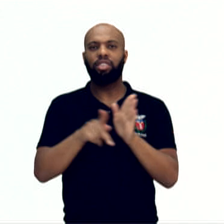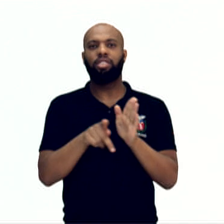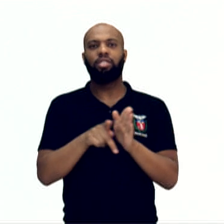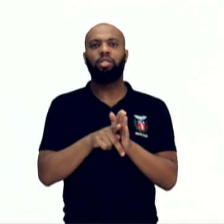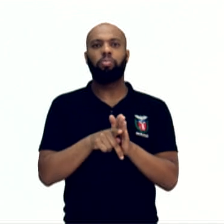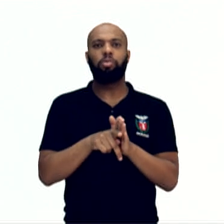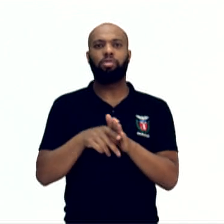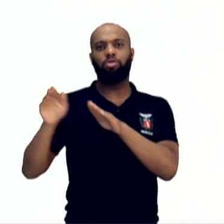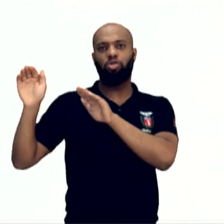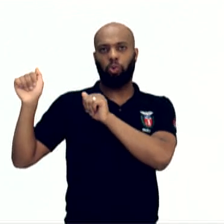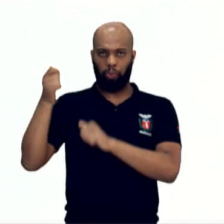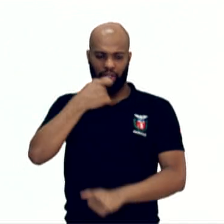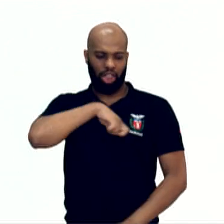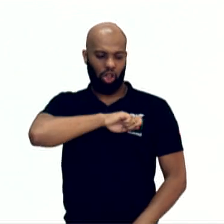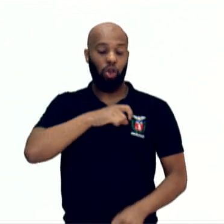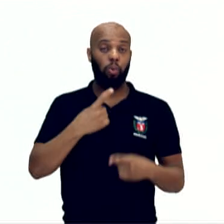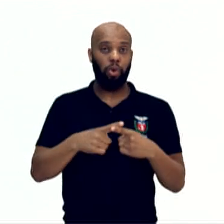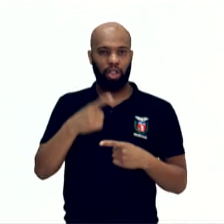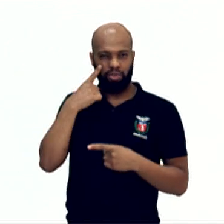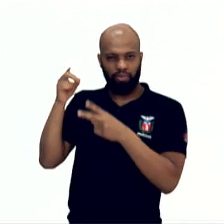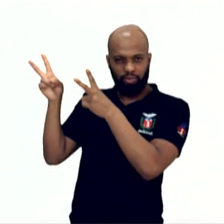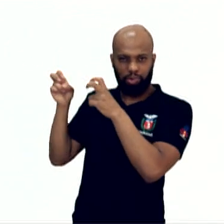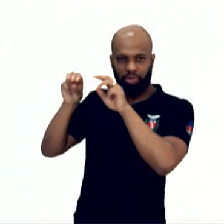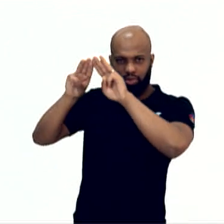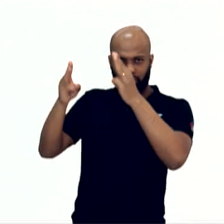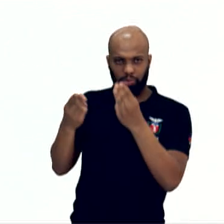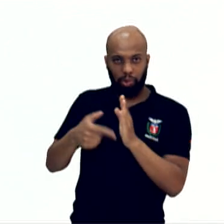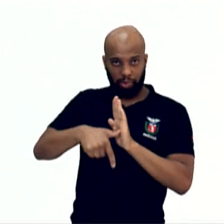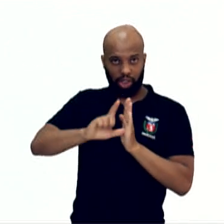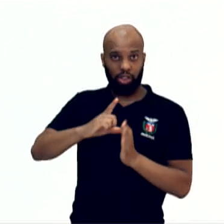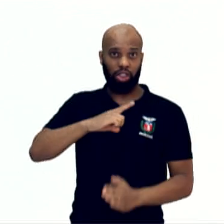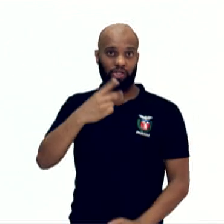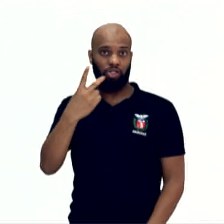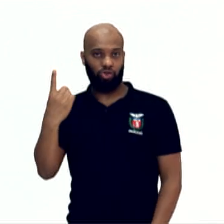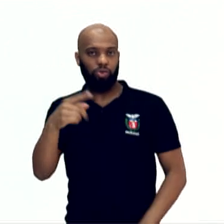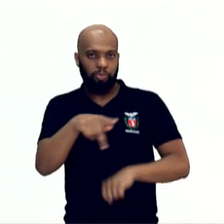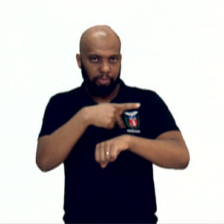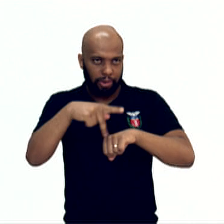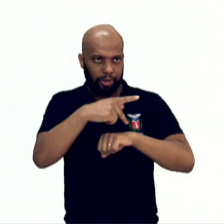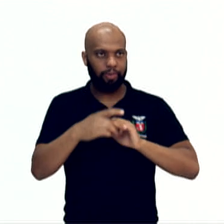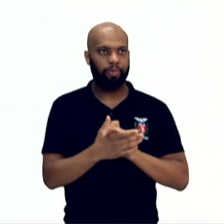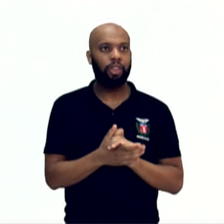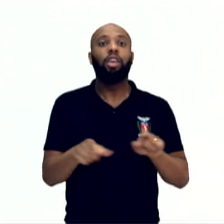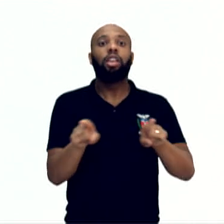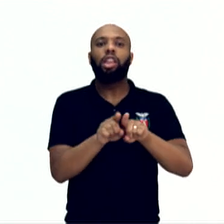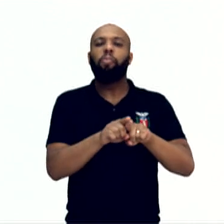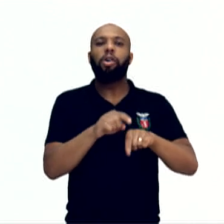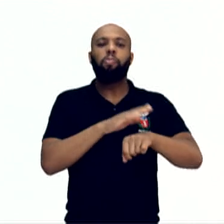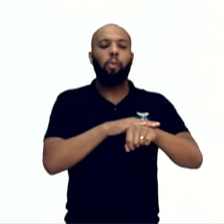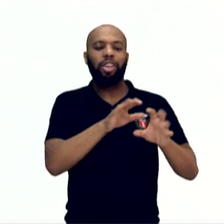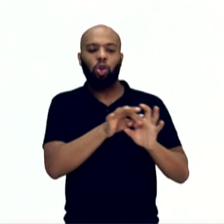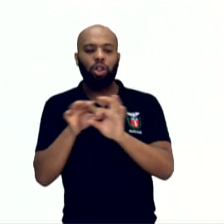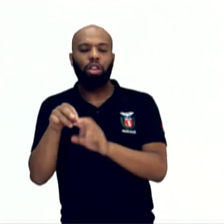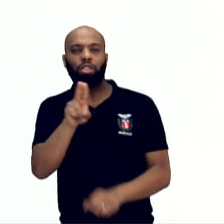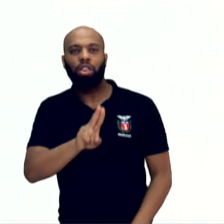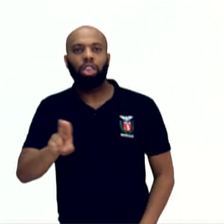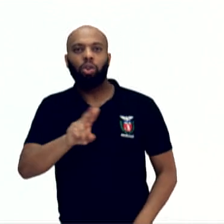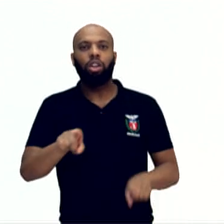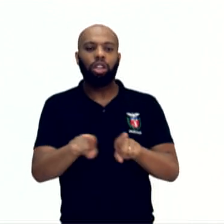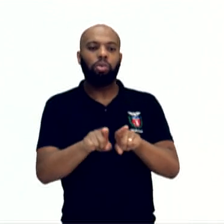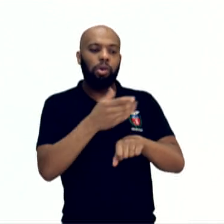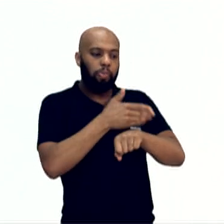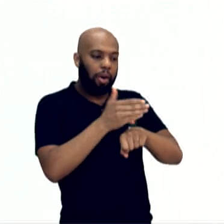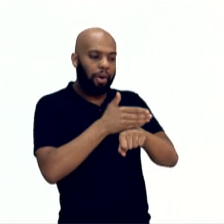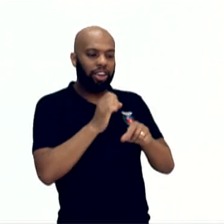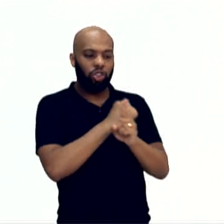porque nós observamos o mapinha anterior, 21 países, contextos de uso e práticas sociais. As práticas sociais e